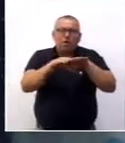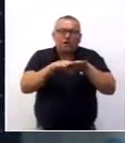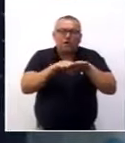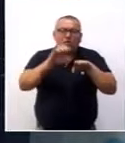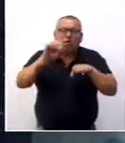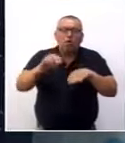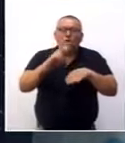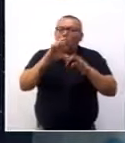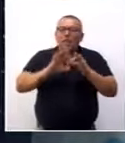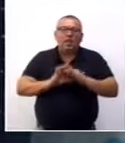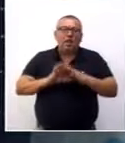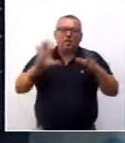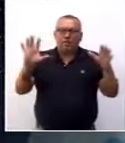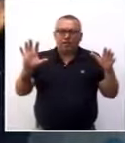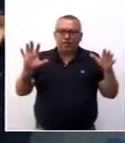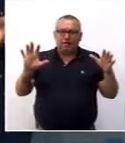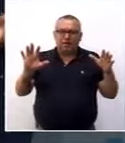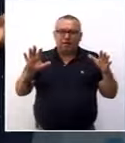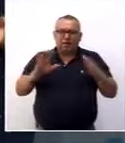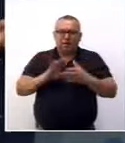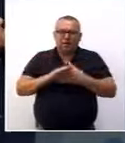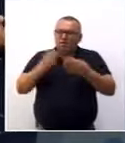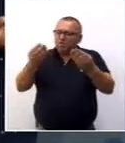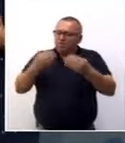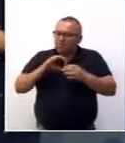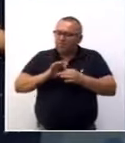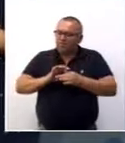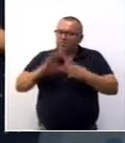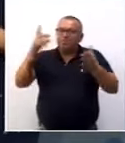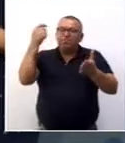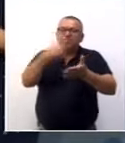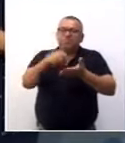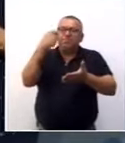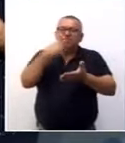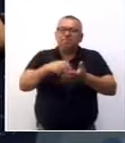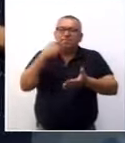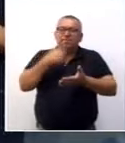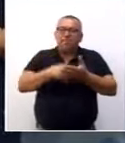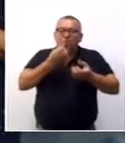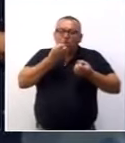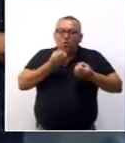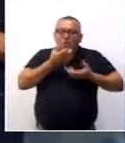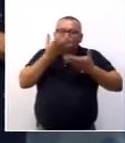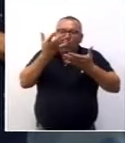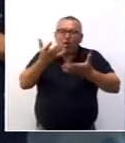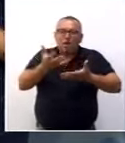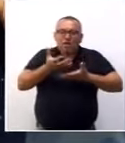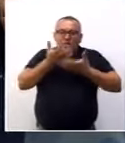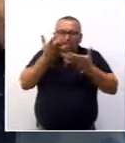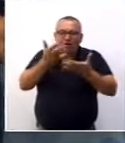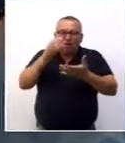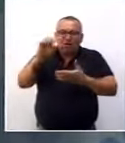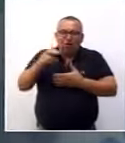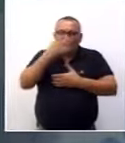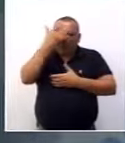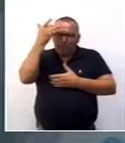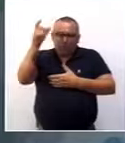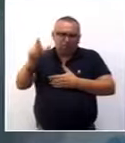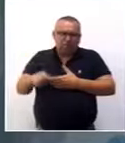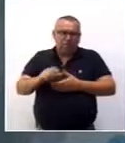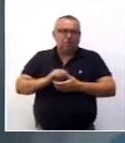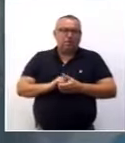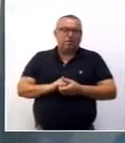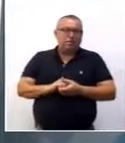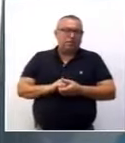livre? Traz aí a liberdade da escrita do poeta, ou daquele que escreve, não necessariamente o